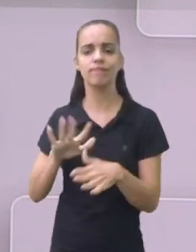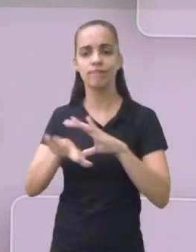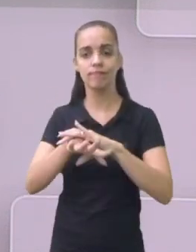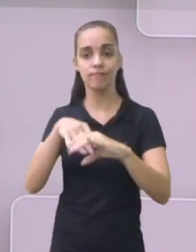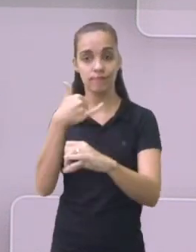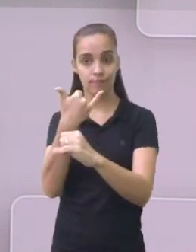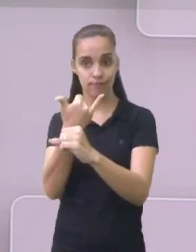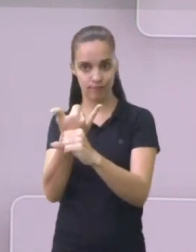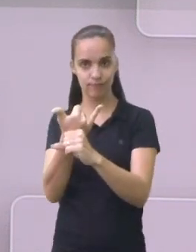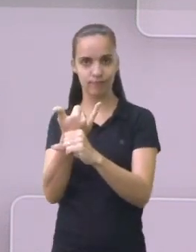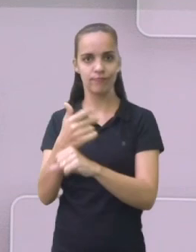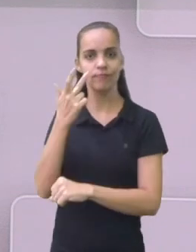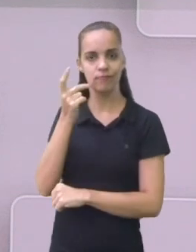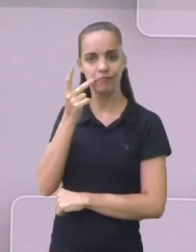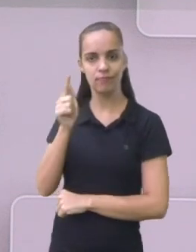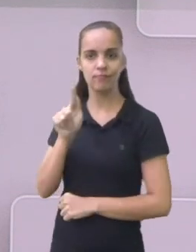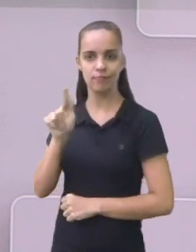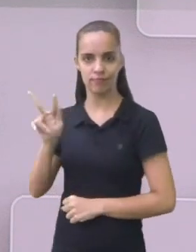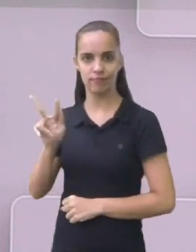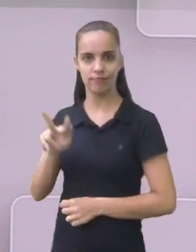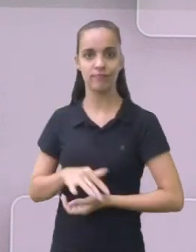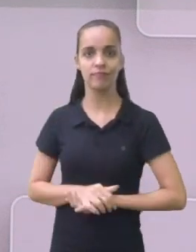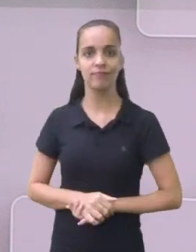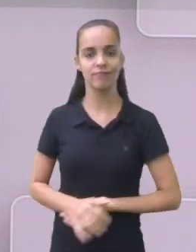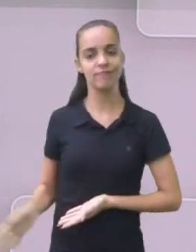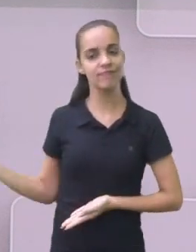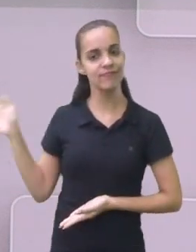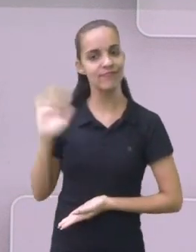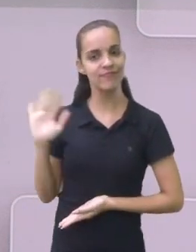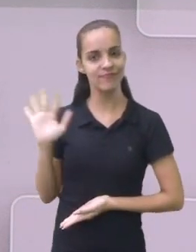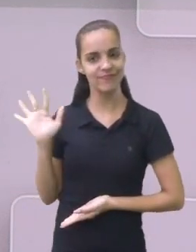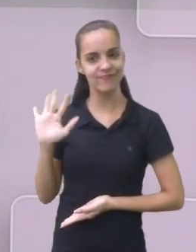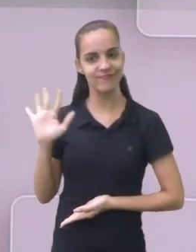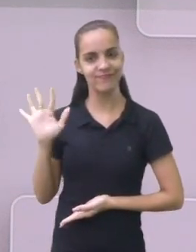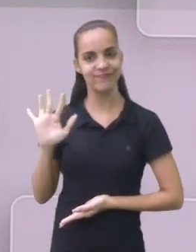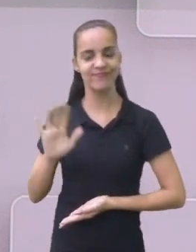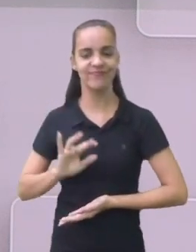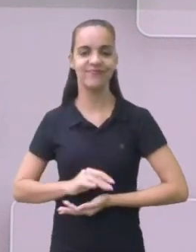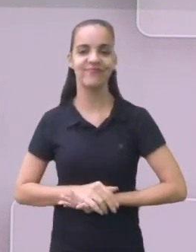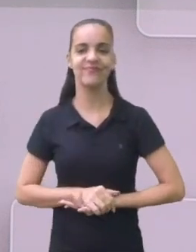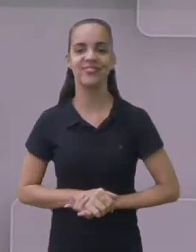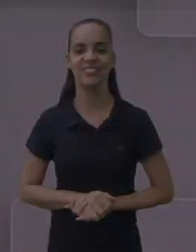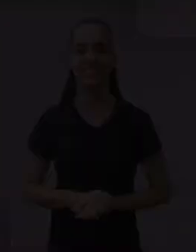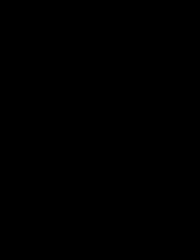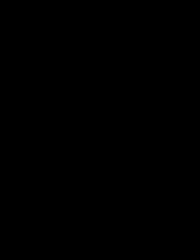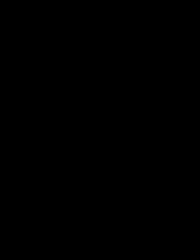nosso canal no YouTube SMED GV. Até uma próxima aula. Tchau!